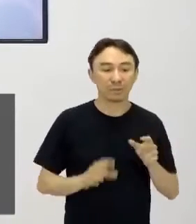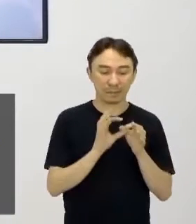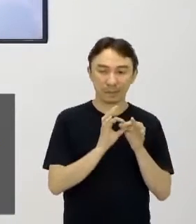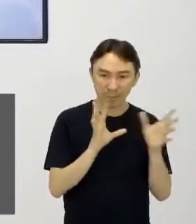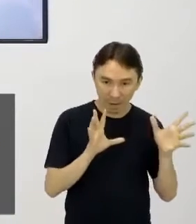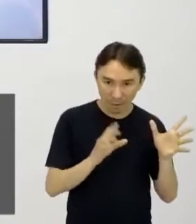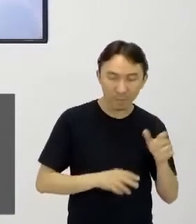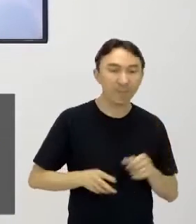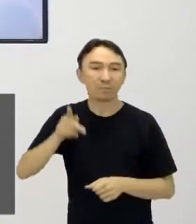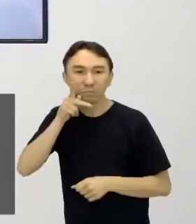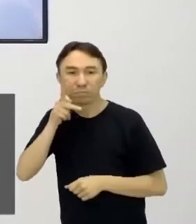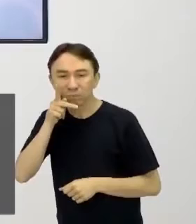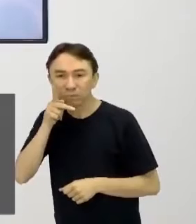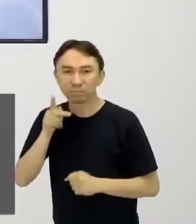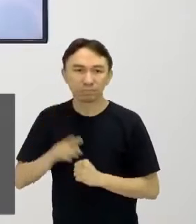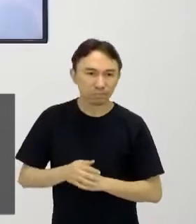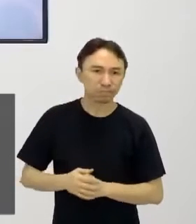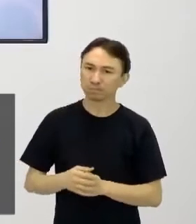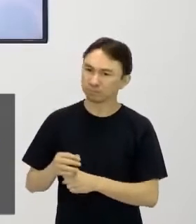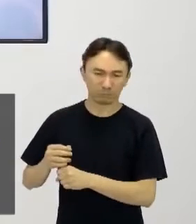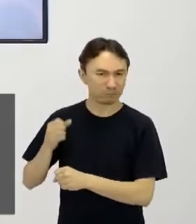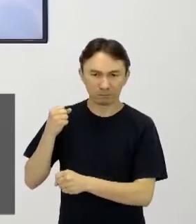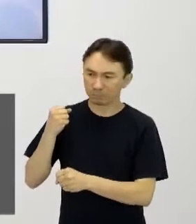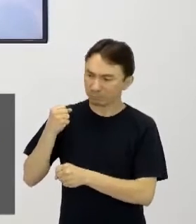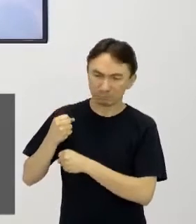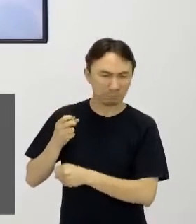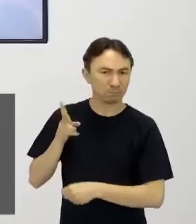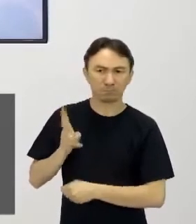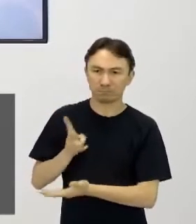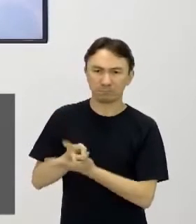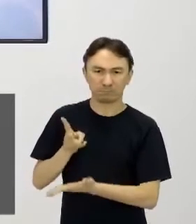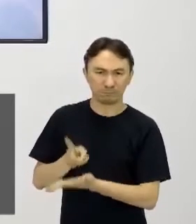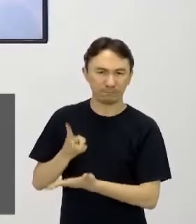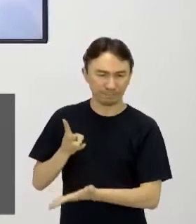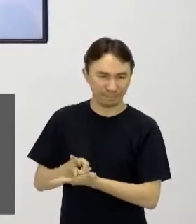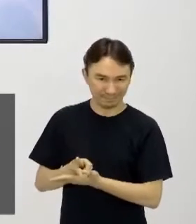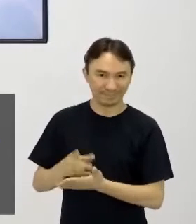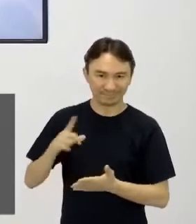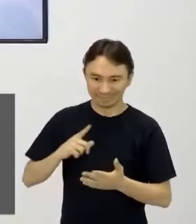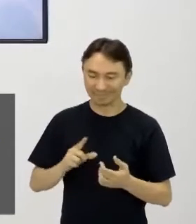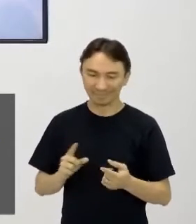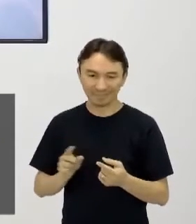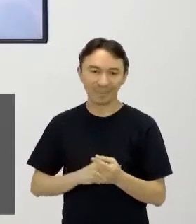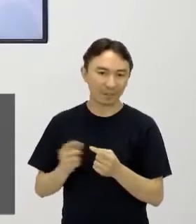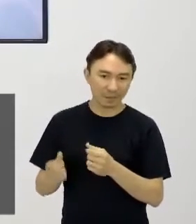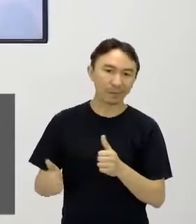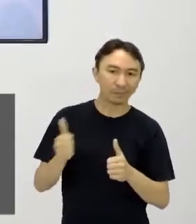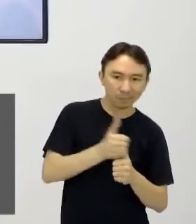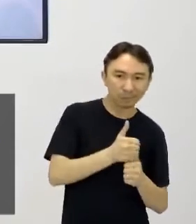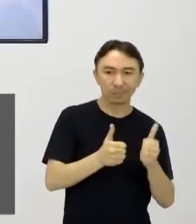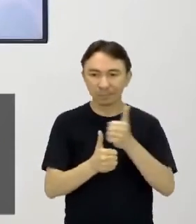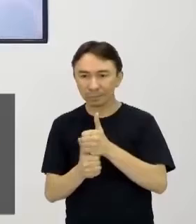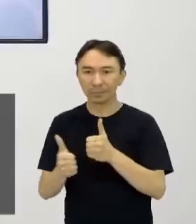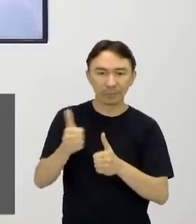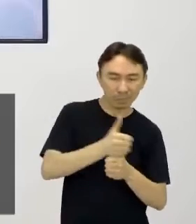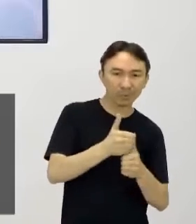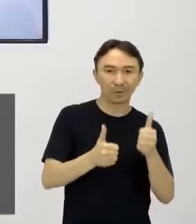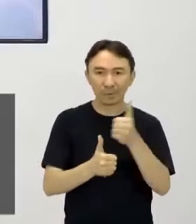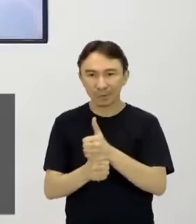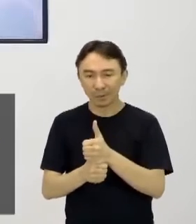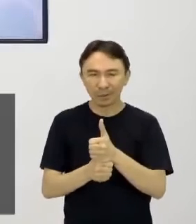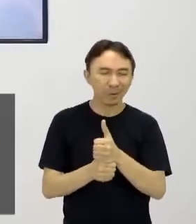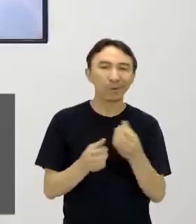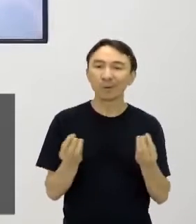conservador, num sistema de alternância. E eles vão administrar o Brasil através da figura